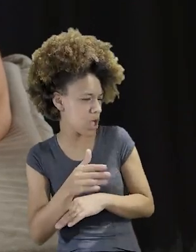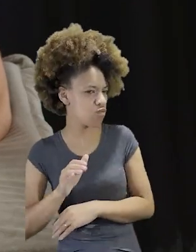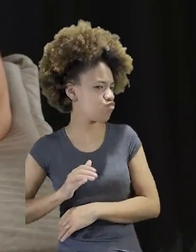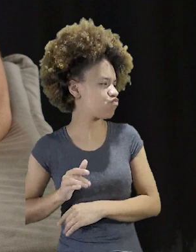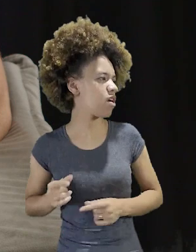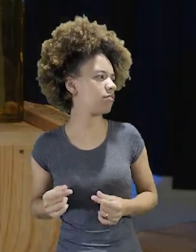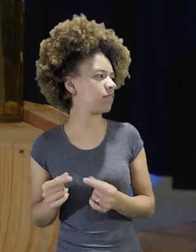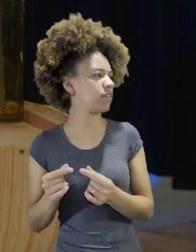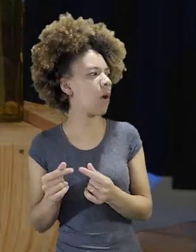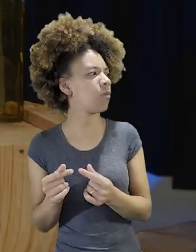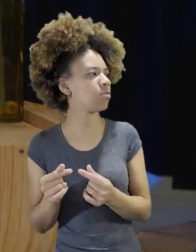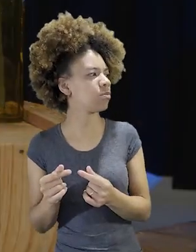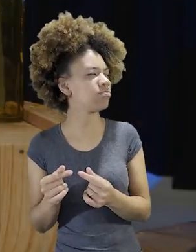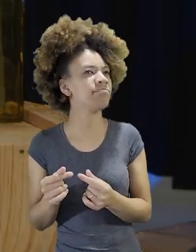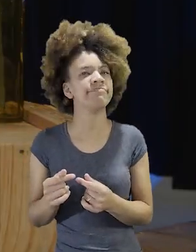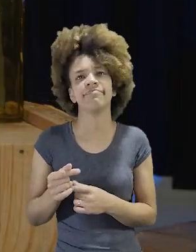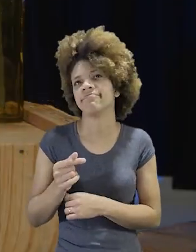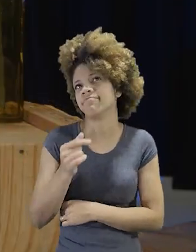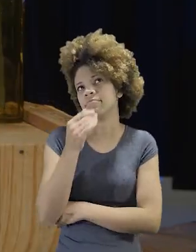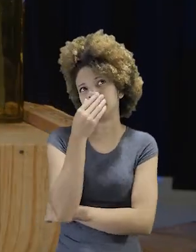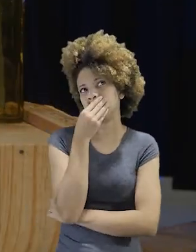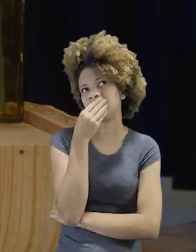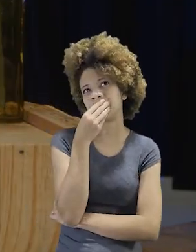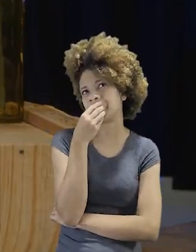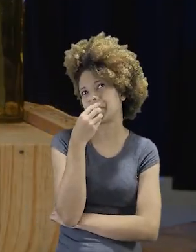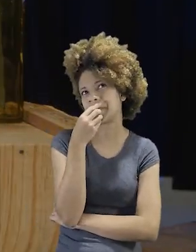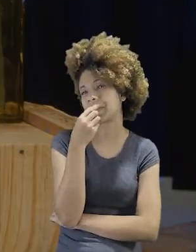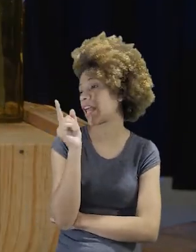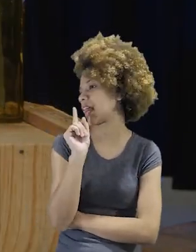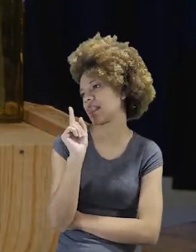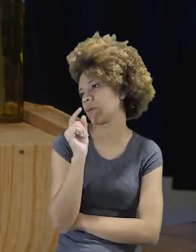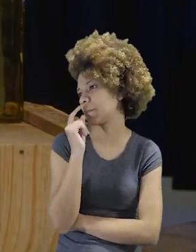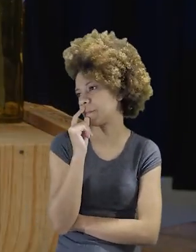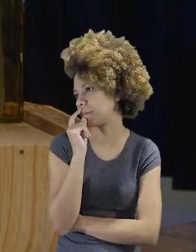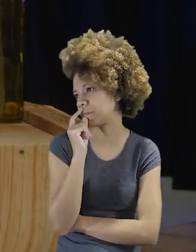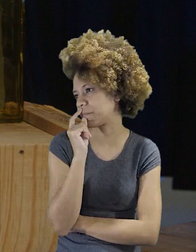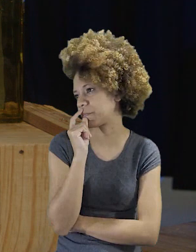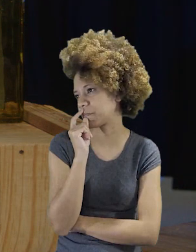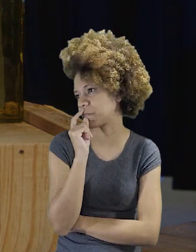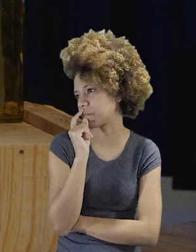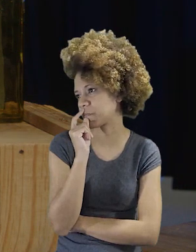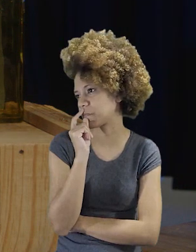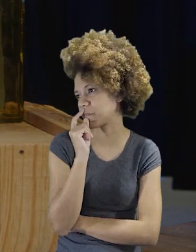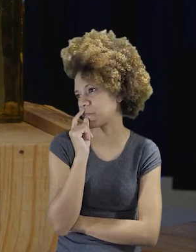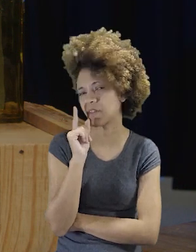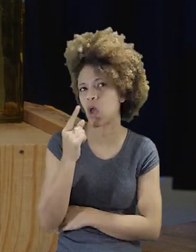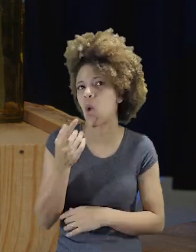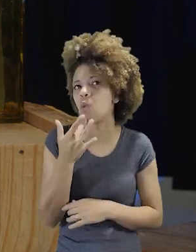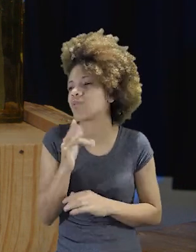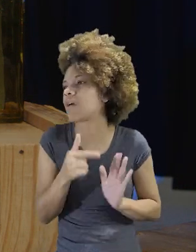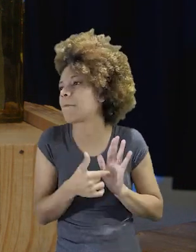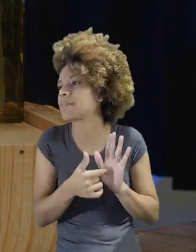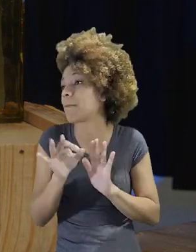seria um pouco isso não não acho que não há assim se for não não é não é